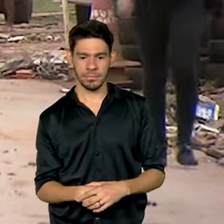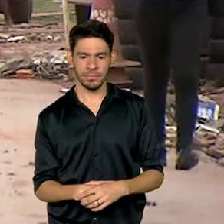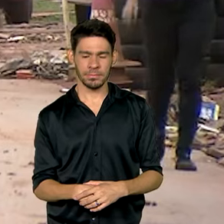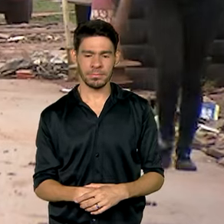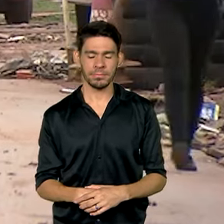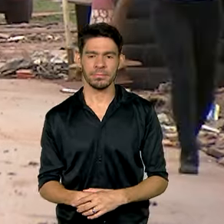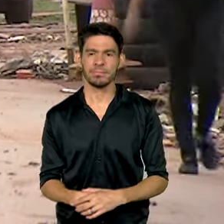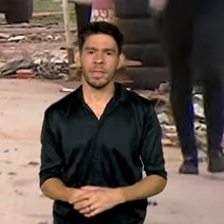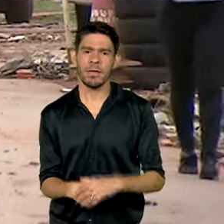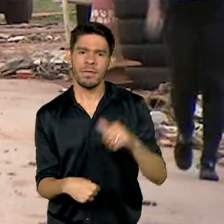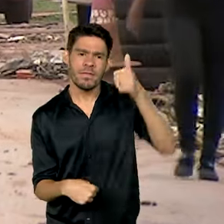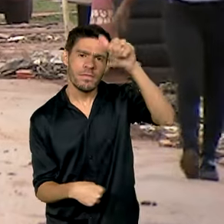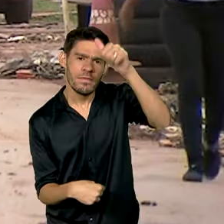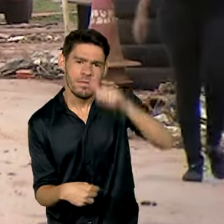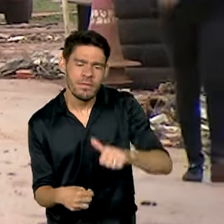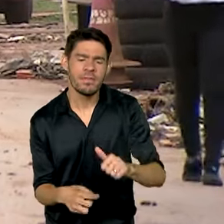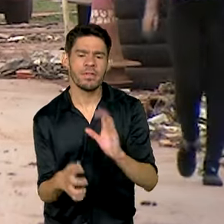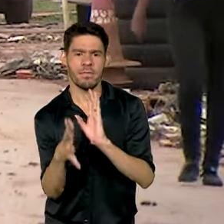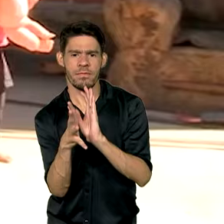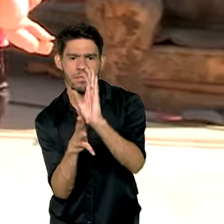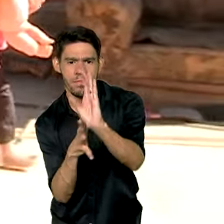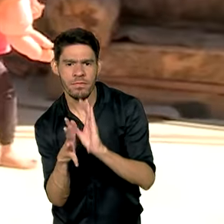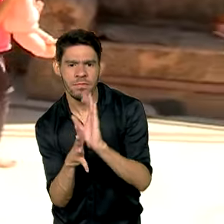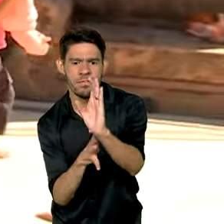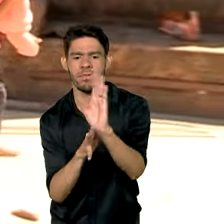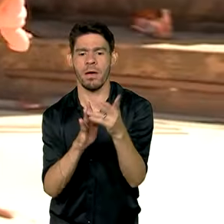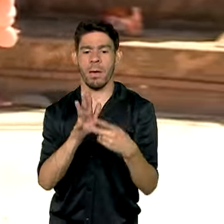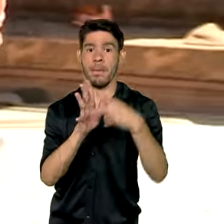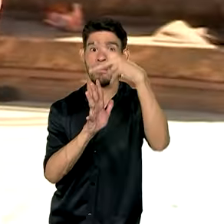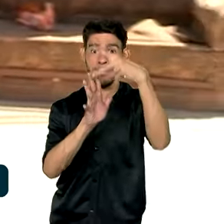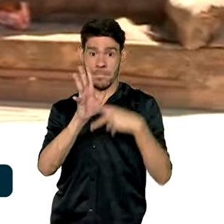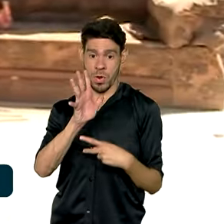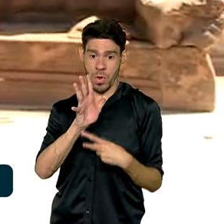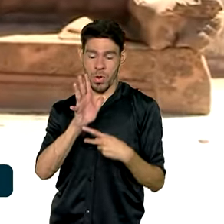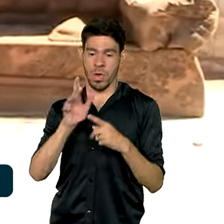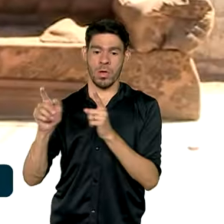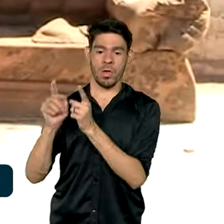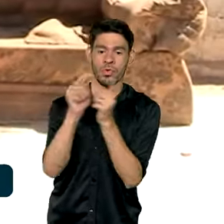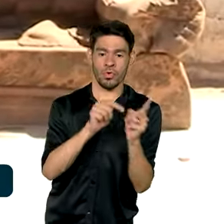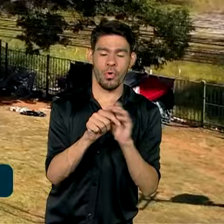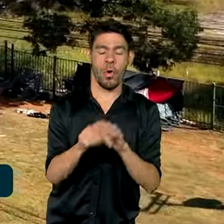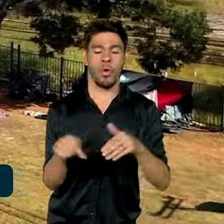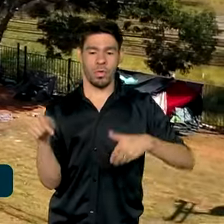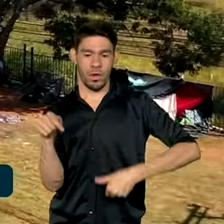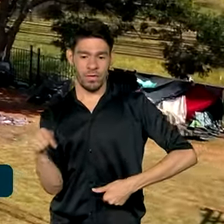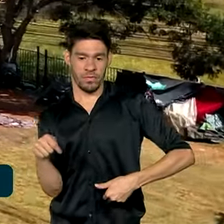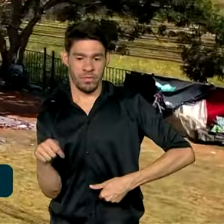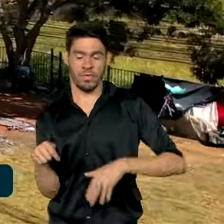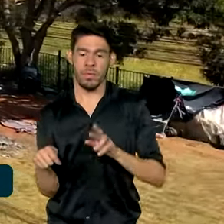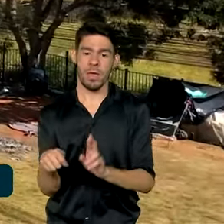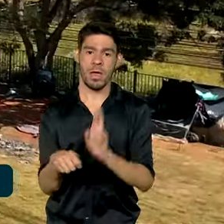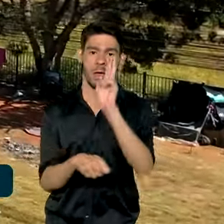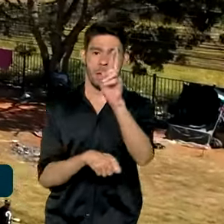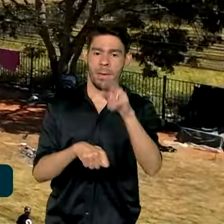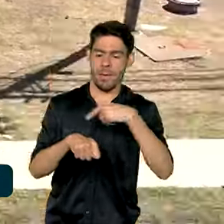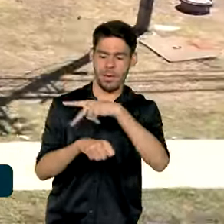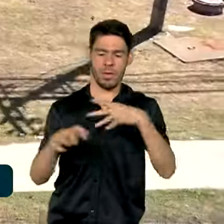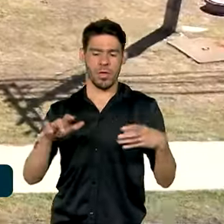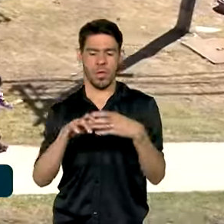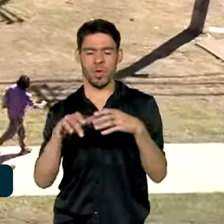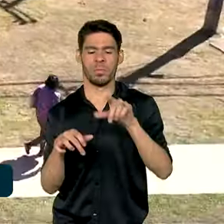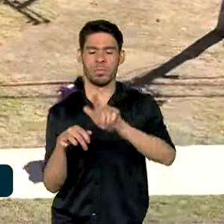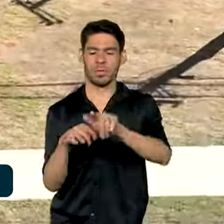Diante da checagem de fundos e de financiadores de ações contra a fome, os representantes dos países do